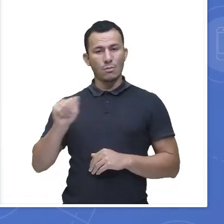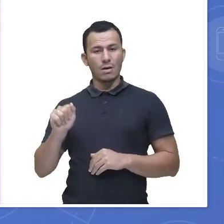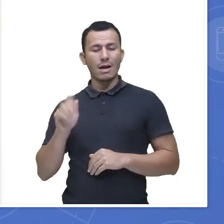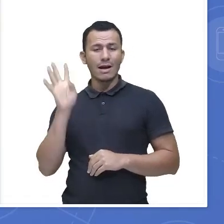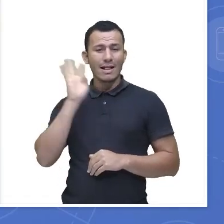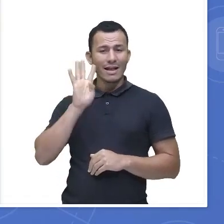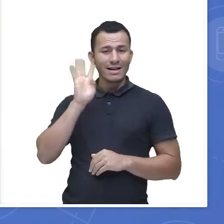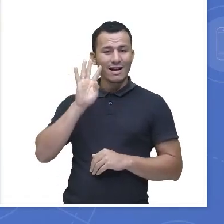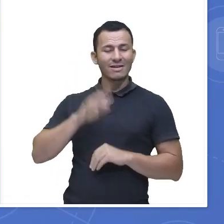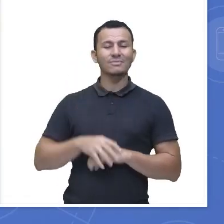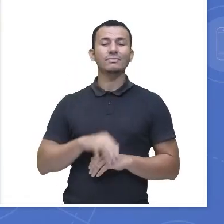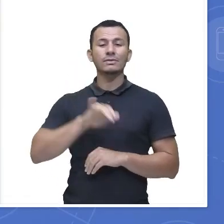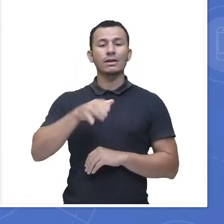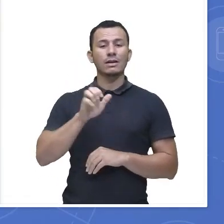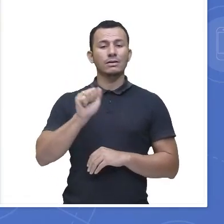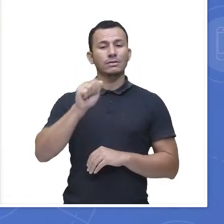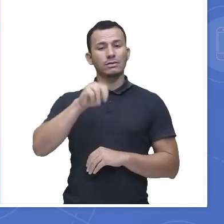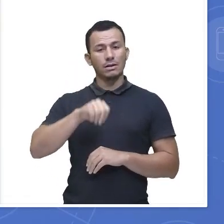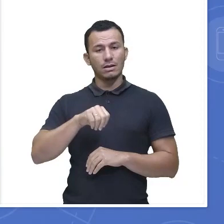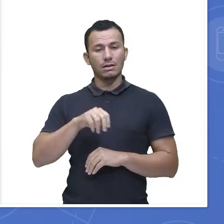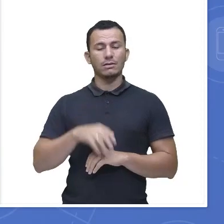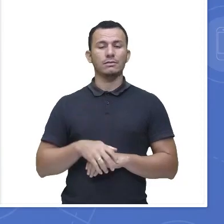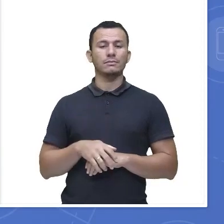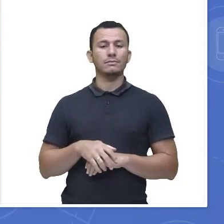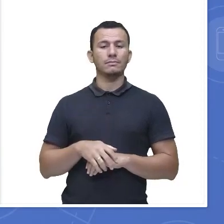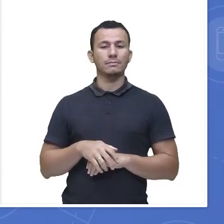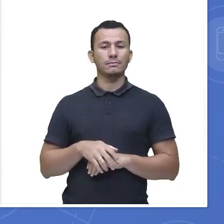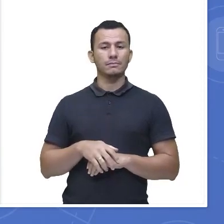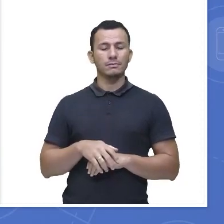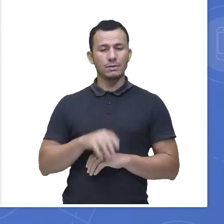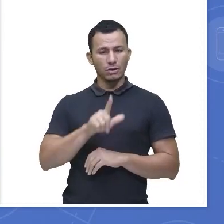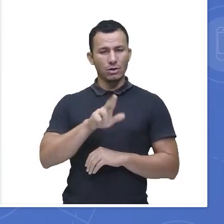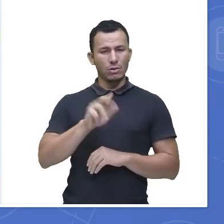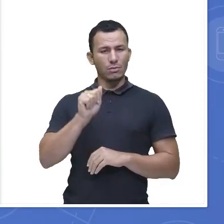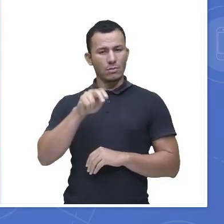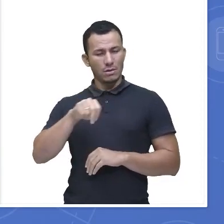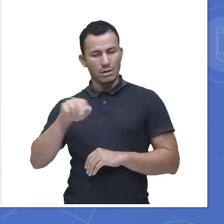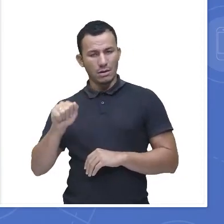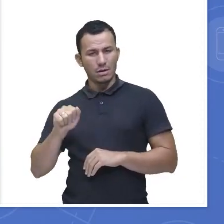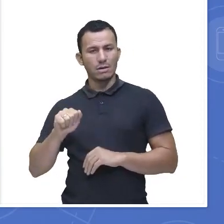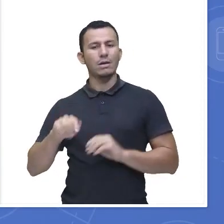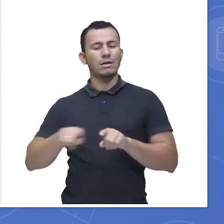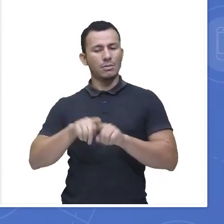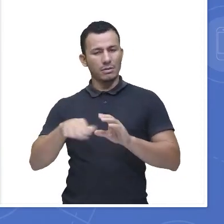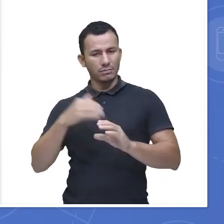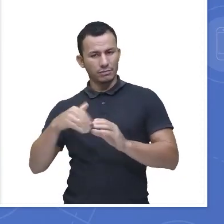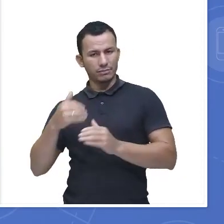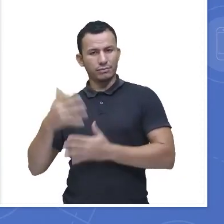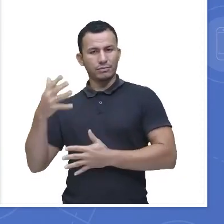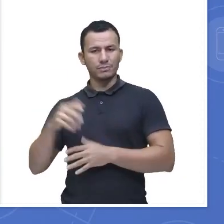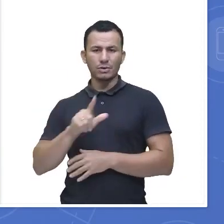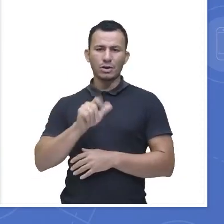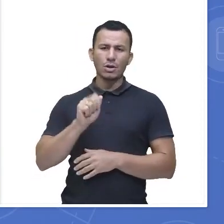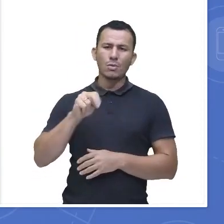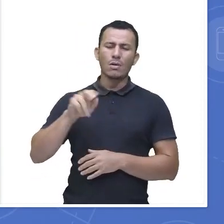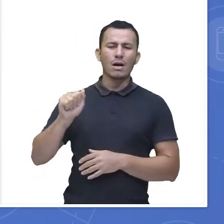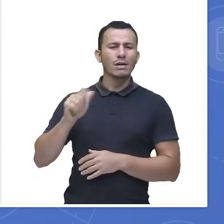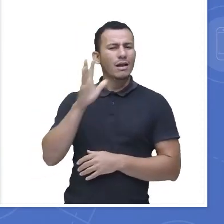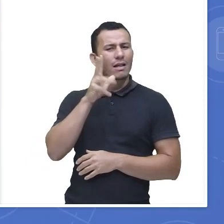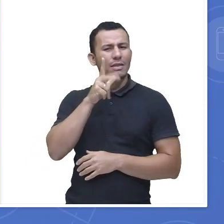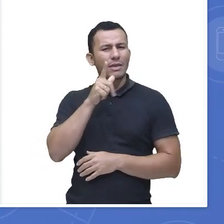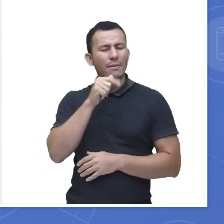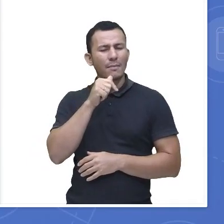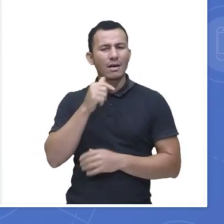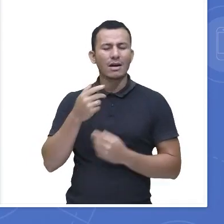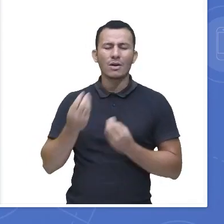Jean Gomes respondendo, a Luana também respondendo. Luana, que demora? Como assim